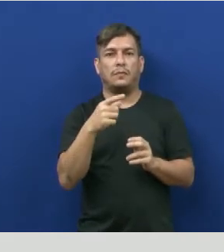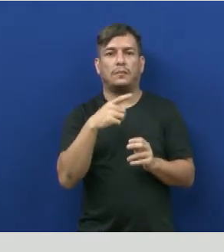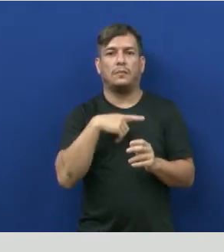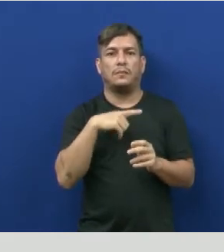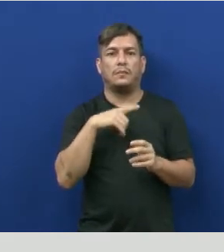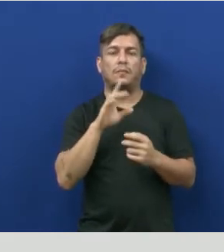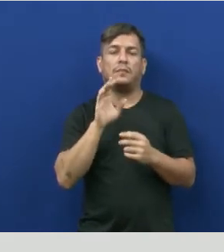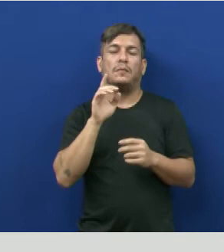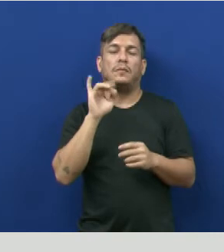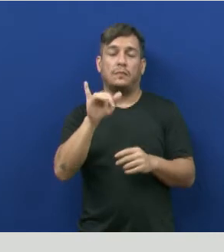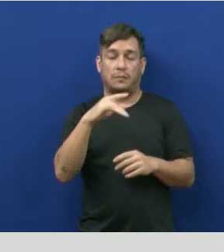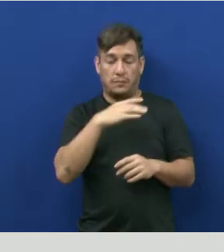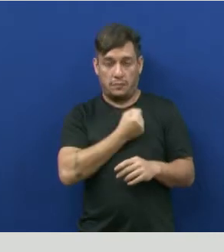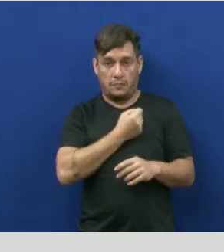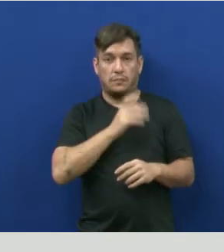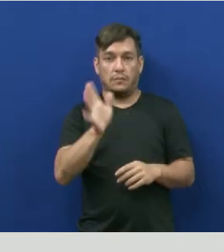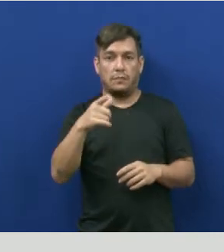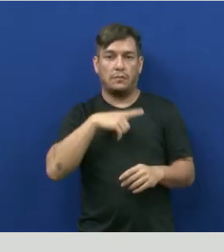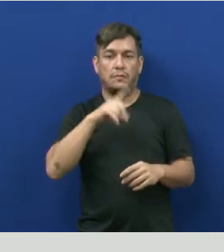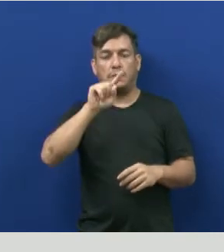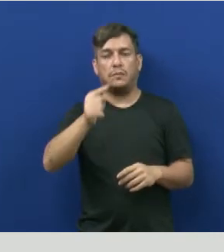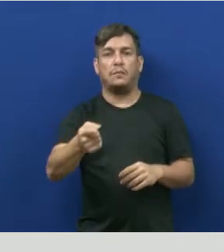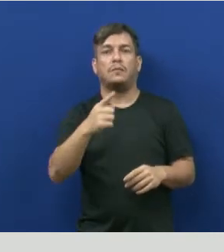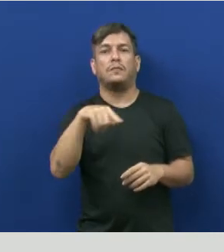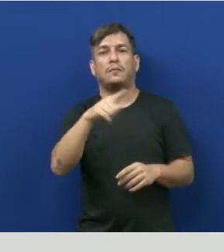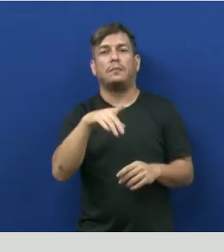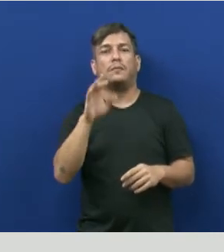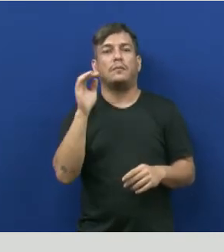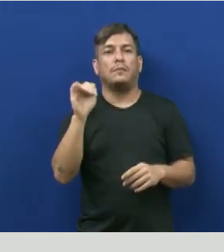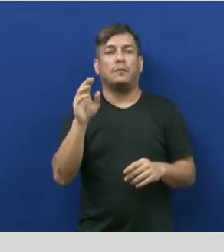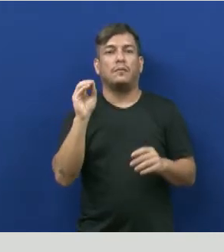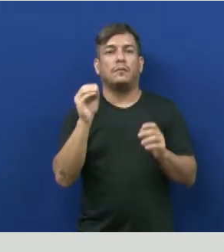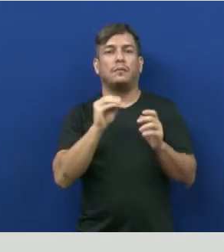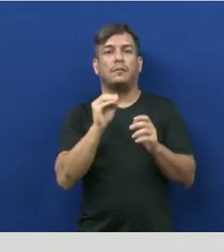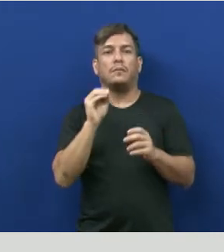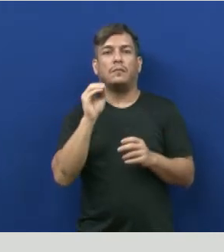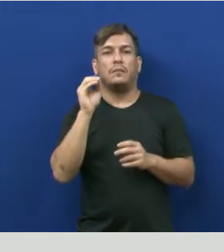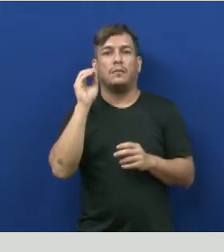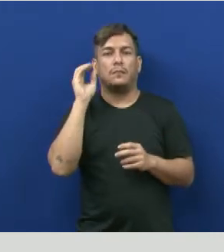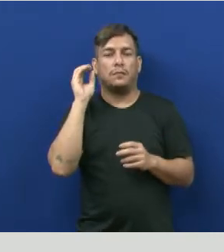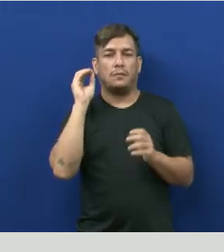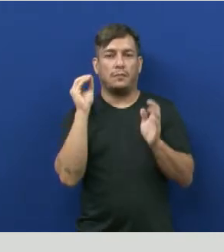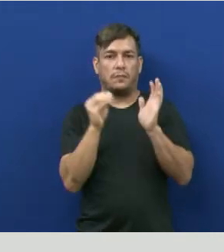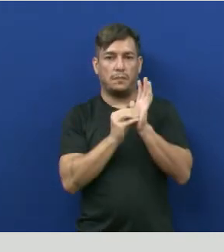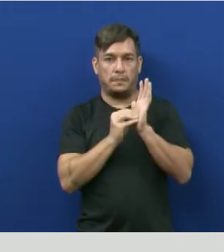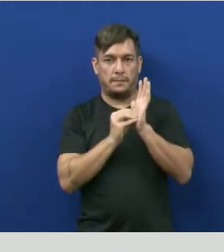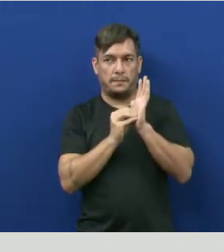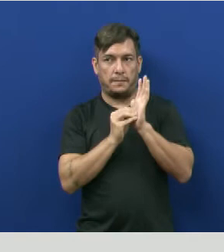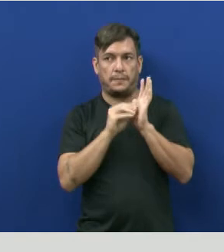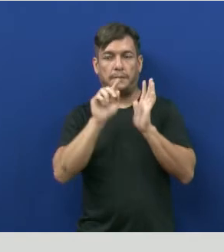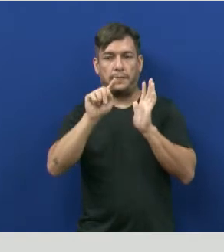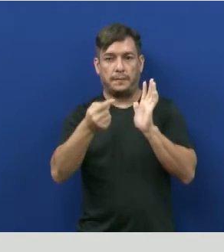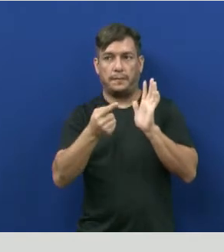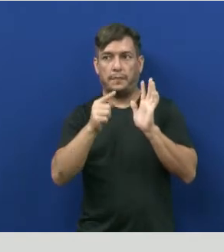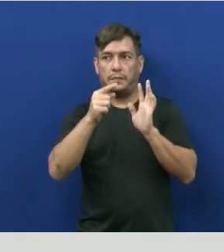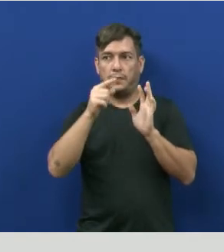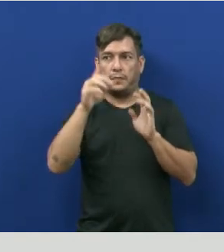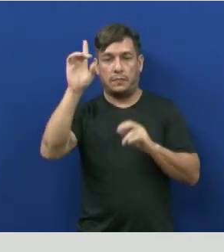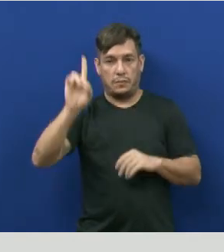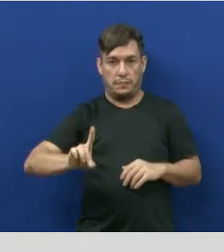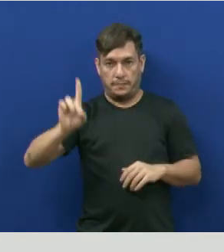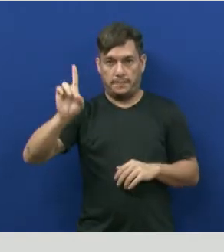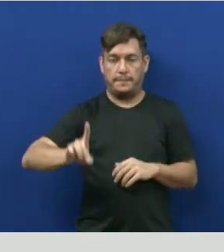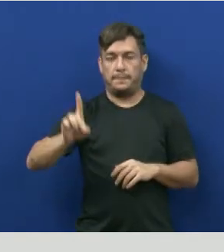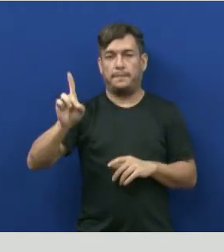aparecer. Se o número já tiver a vírgula, você vai considerar o local onde ela está, ok? Acrescentamos a vírgula aí do lado